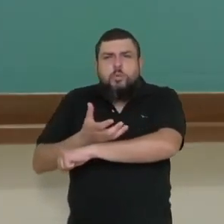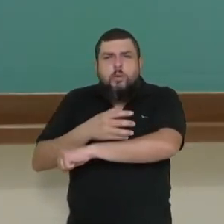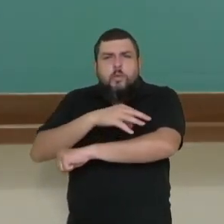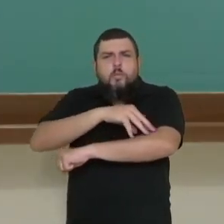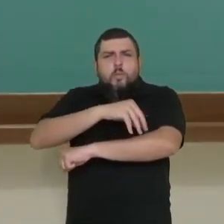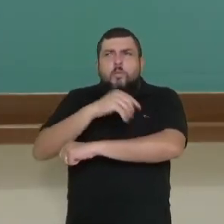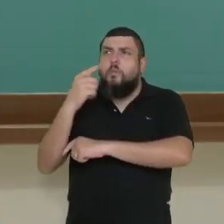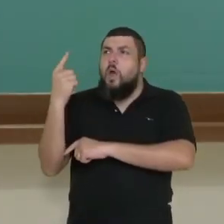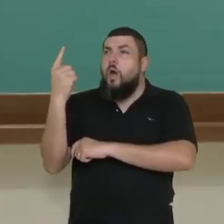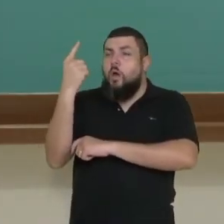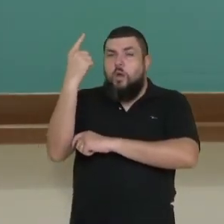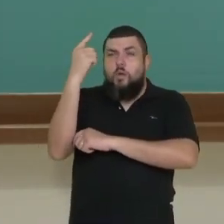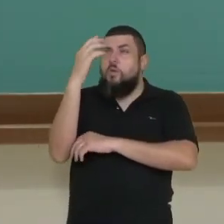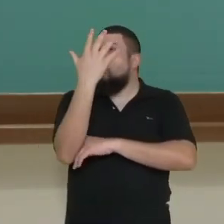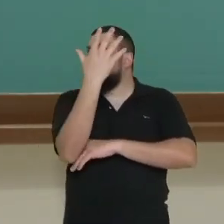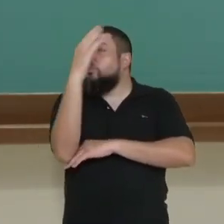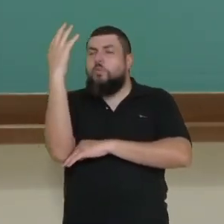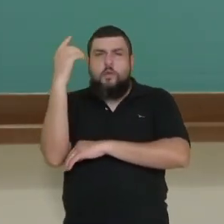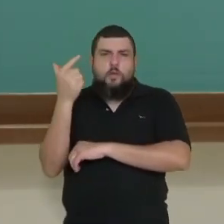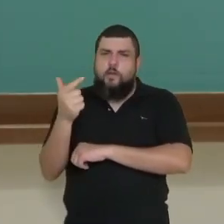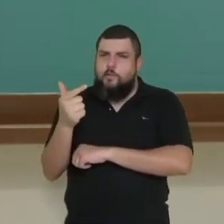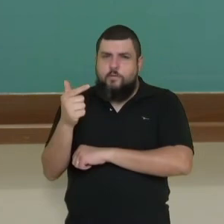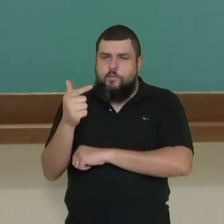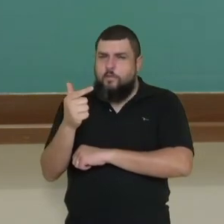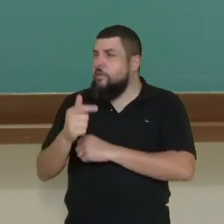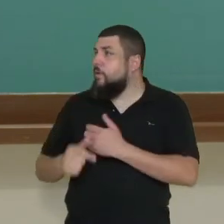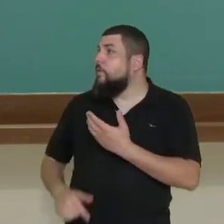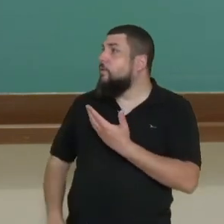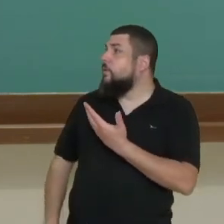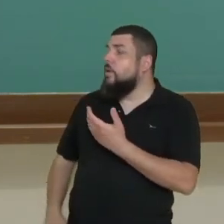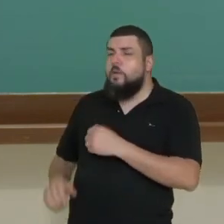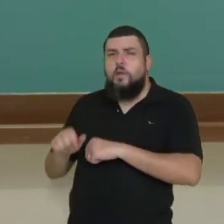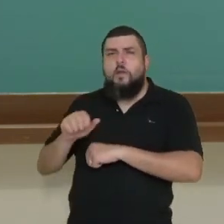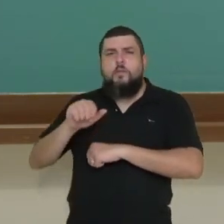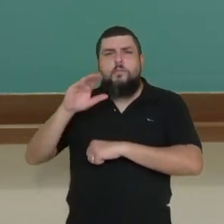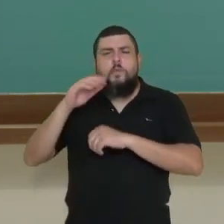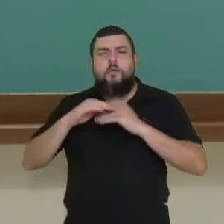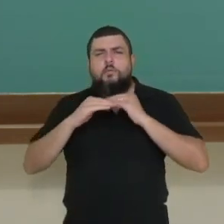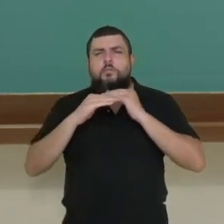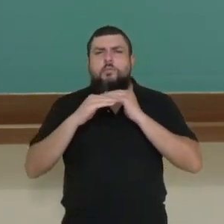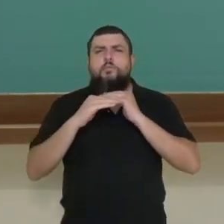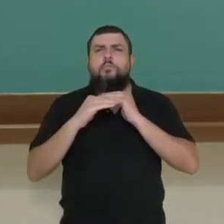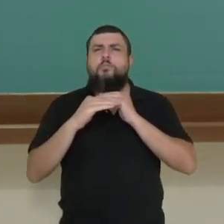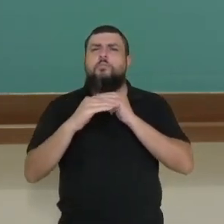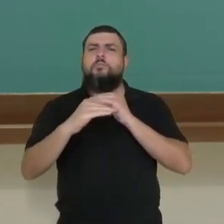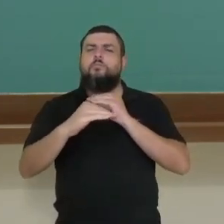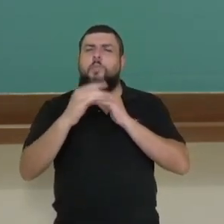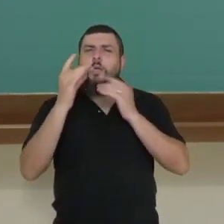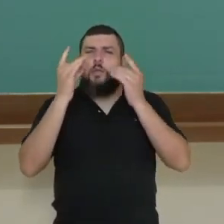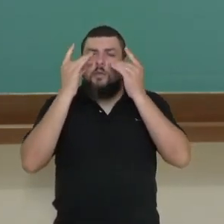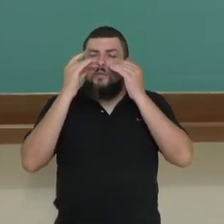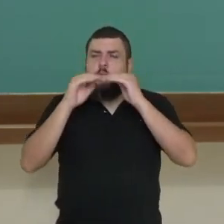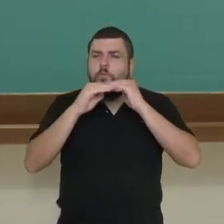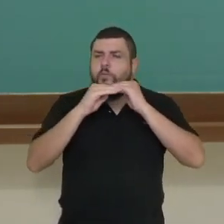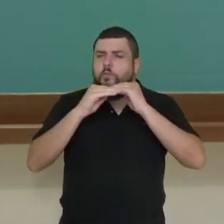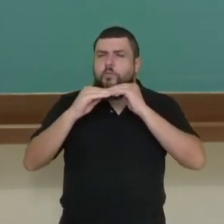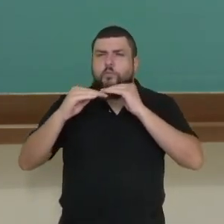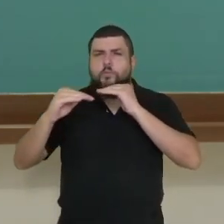né? Com árvores altas e tal. Você vai ver algo mais plano, né? Não